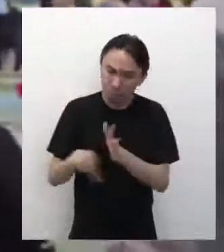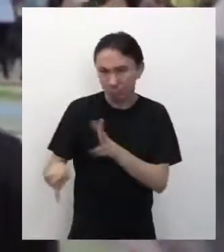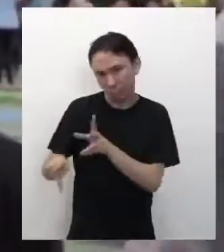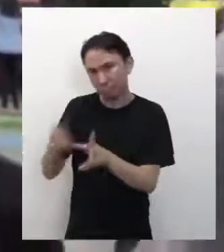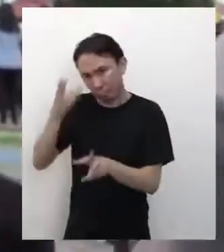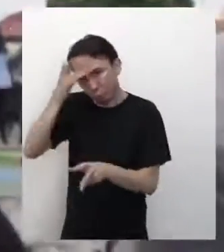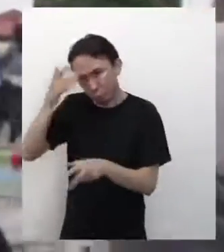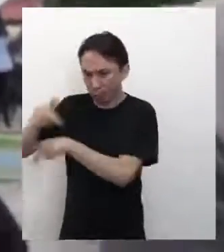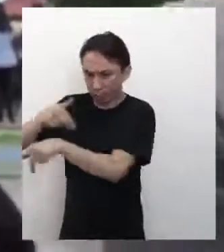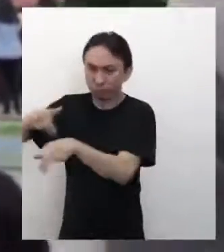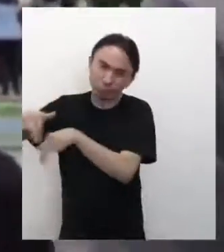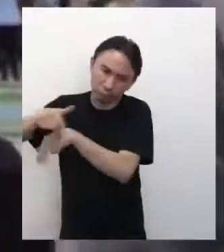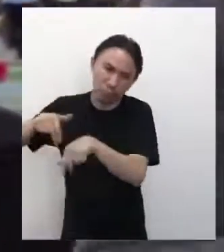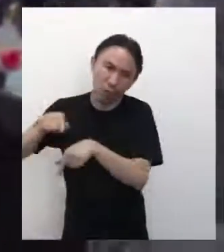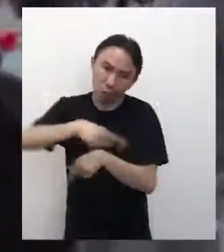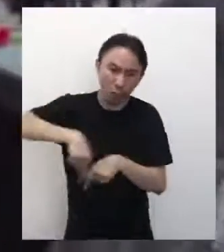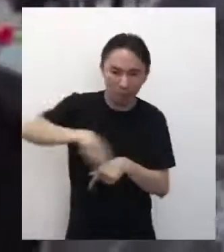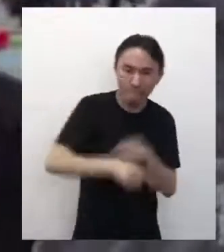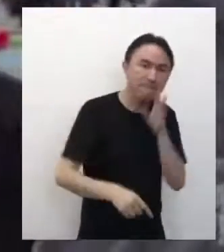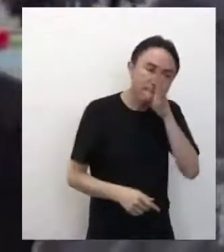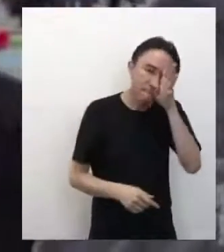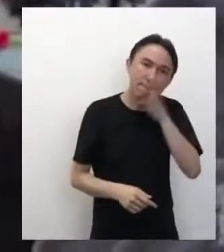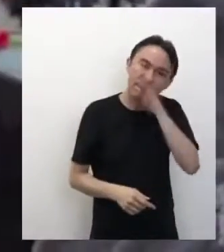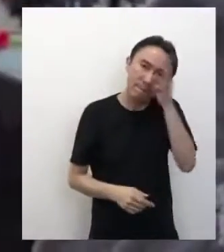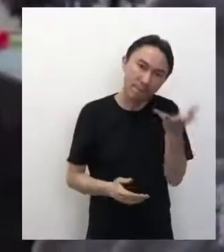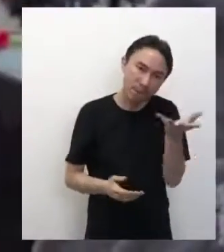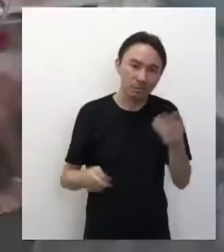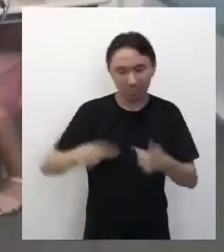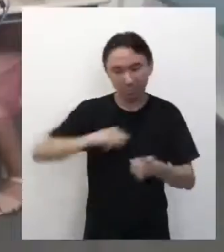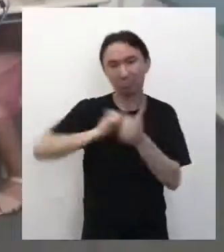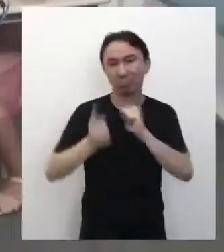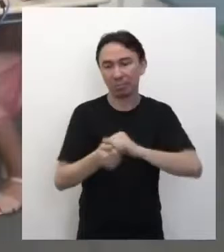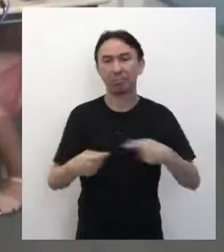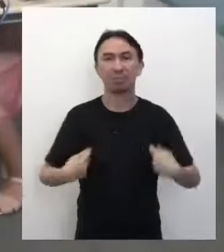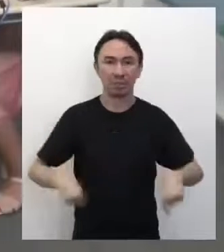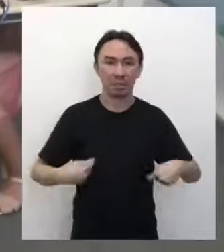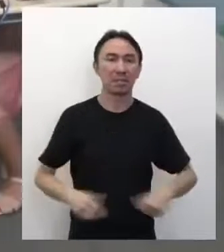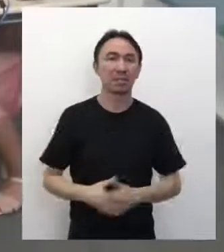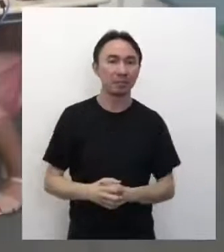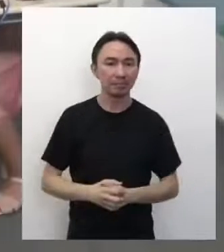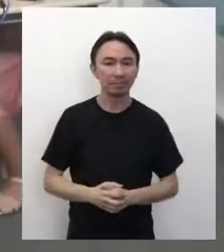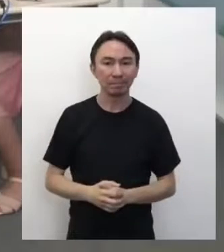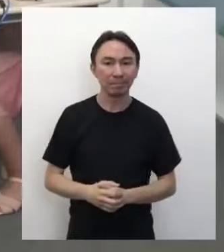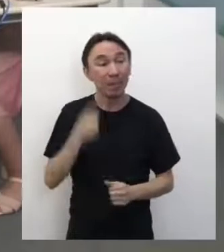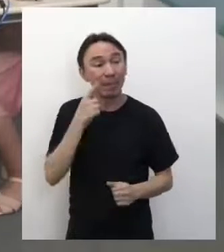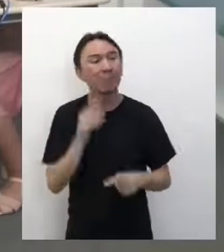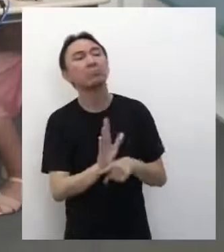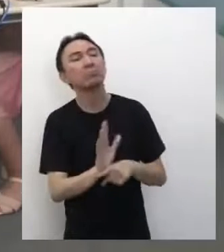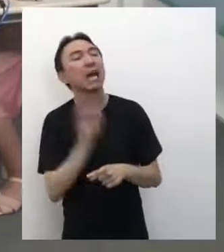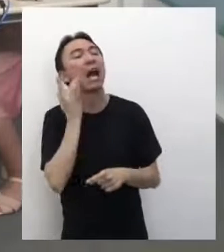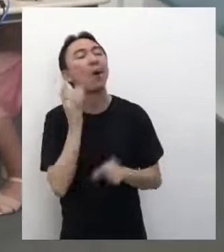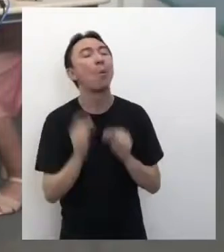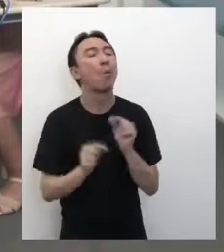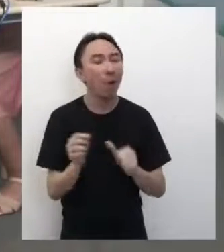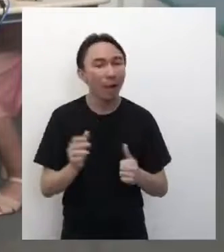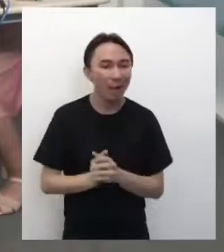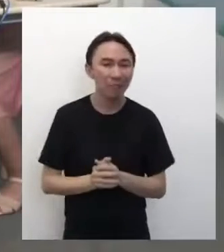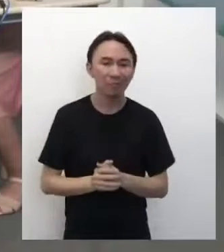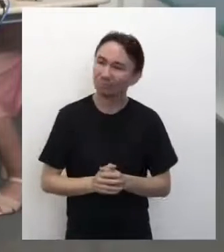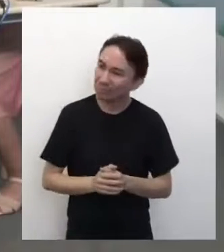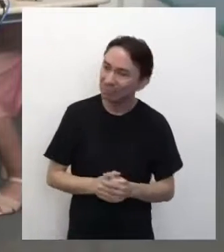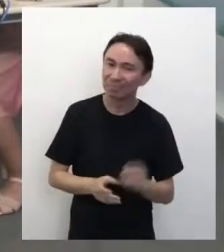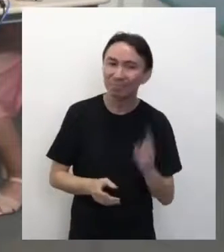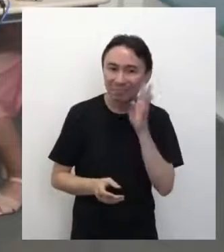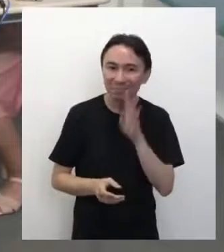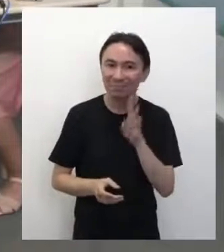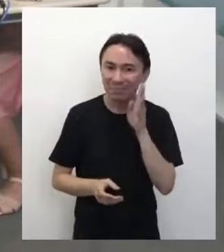povo. Então nós que temos que nos adaptar. O que você achou do vídeo, professor? Achei muito interessante mesmo